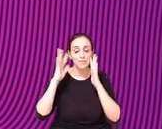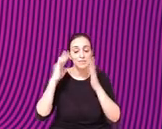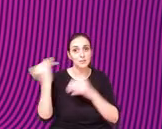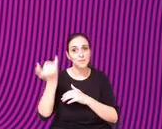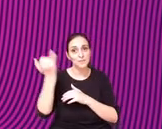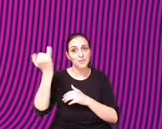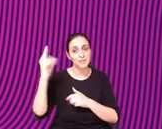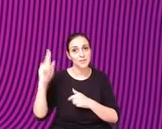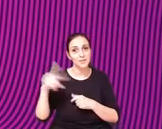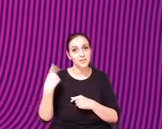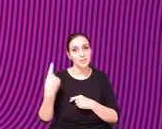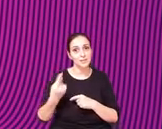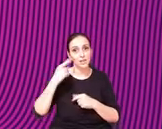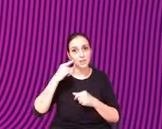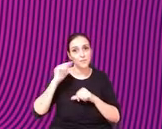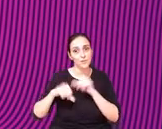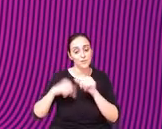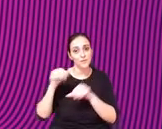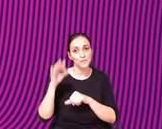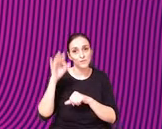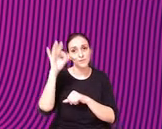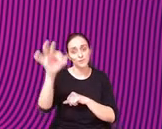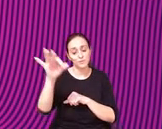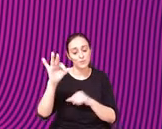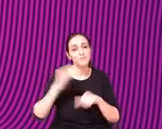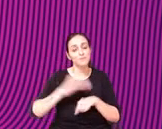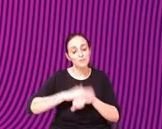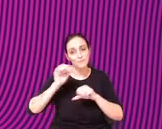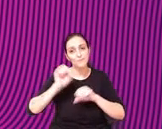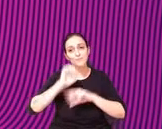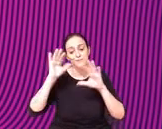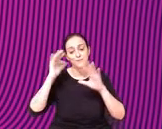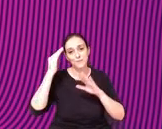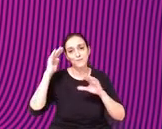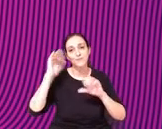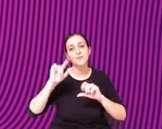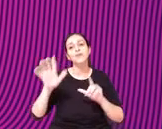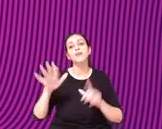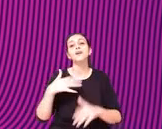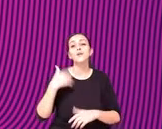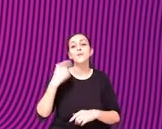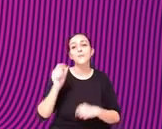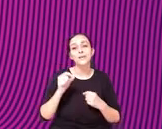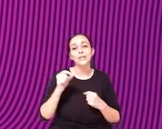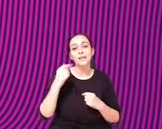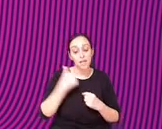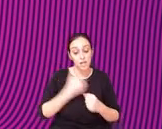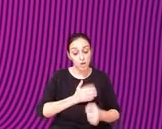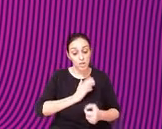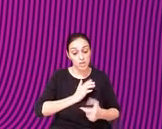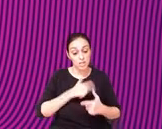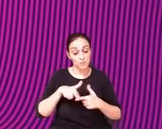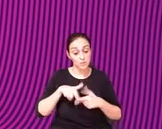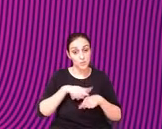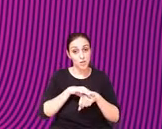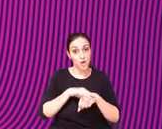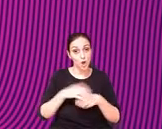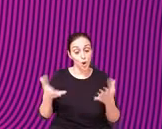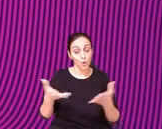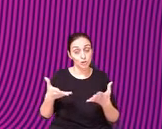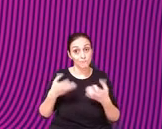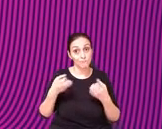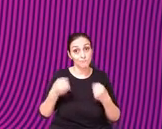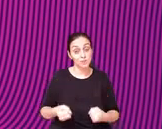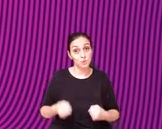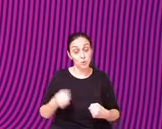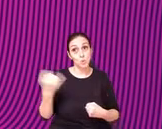podermos abordar o futuro com a mais confiança. E, portanto, eu diria que a insuficiência cardíaca representa hoje em dia um peso muito significativo da